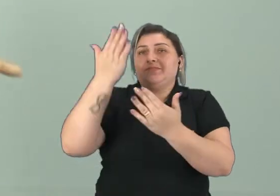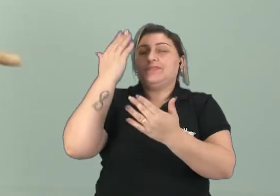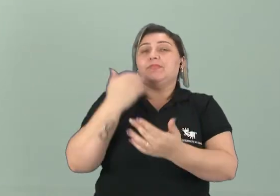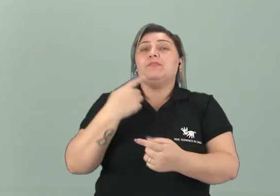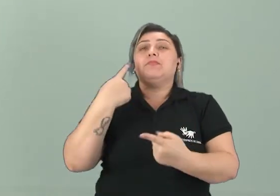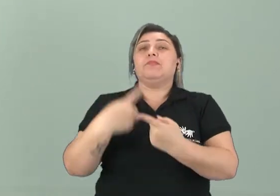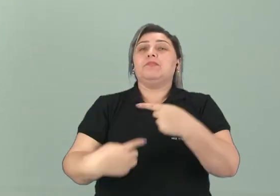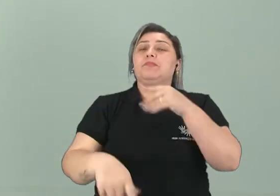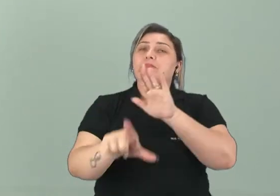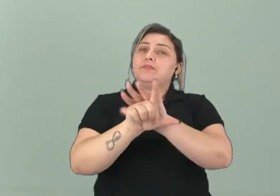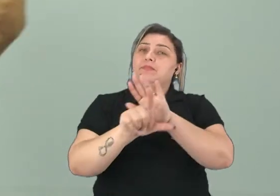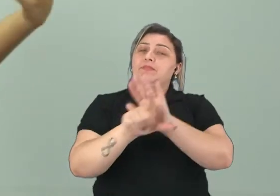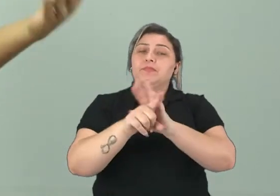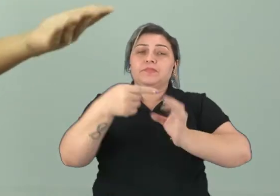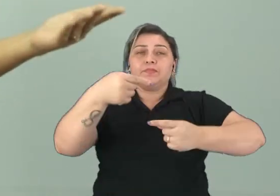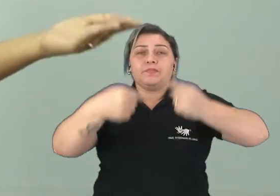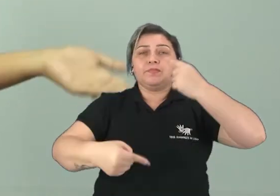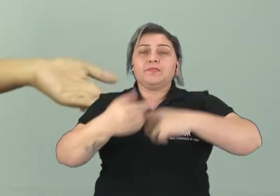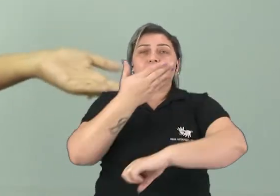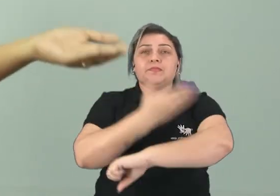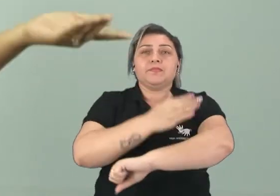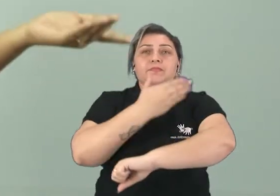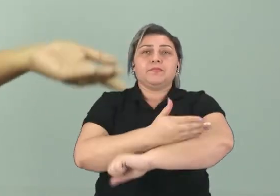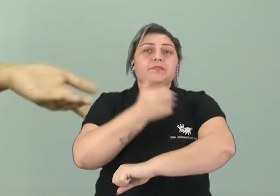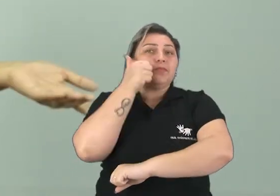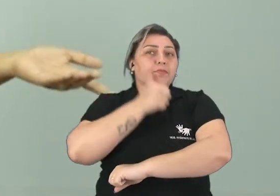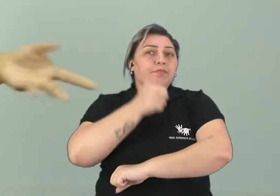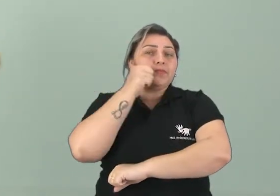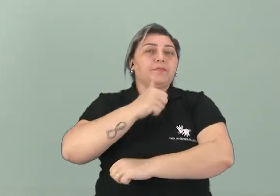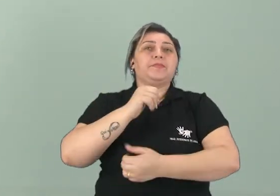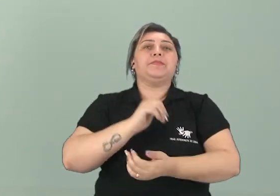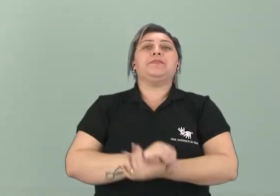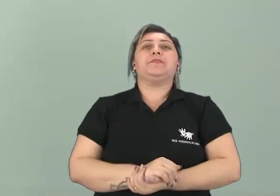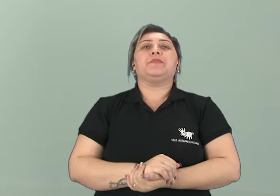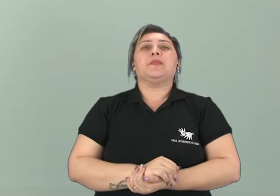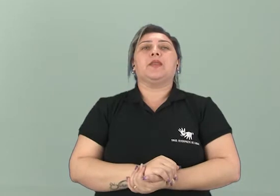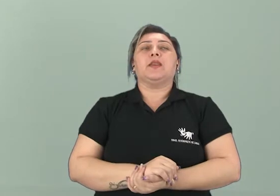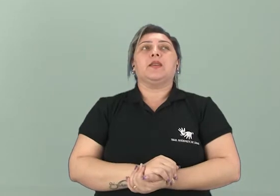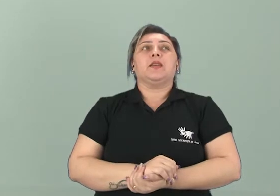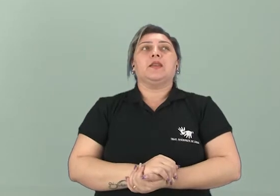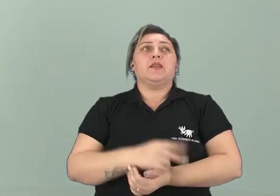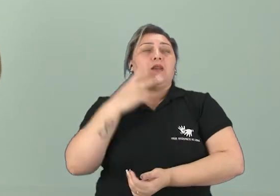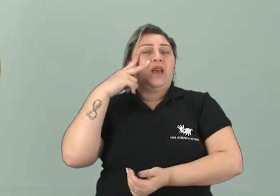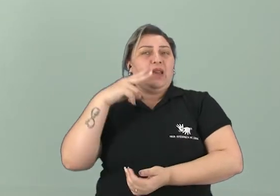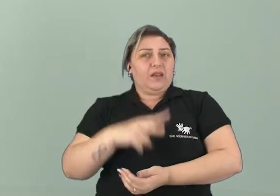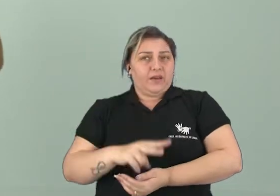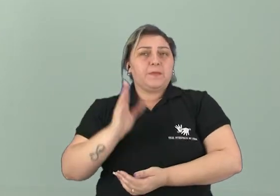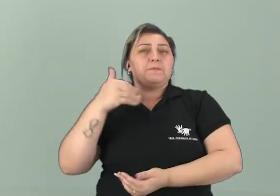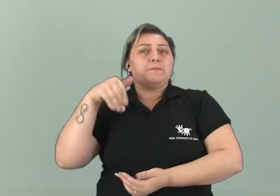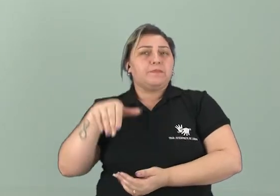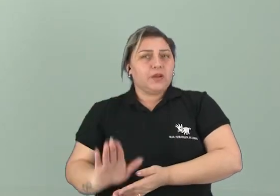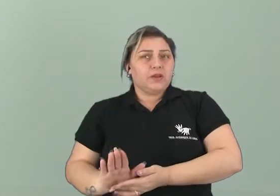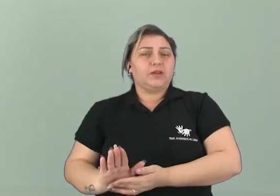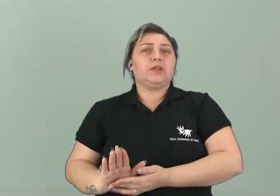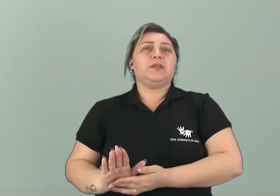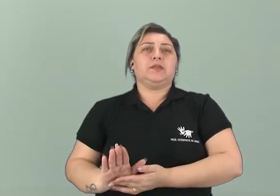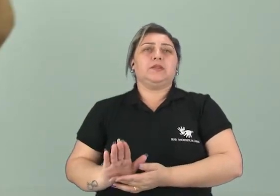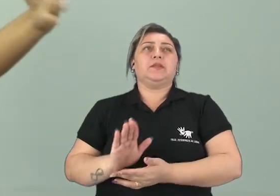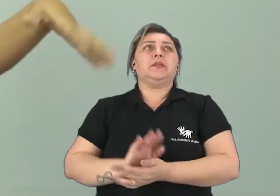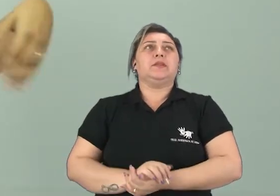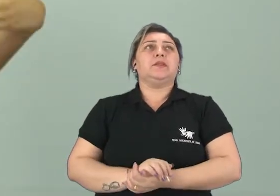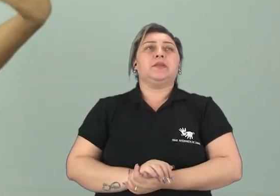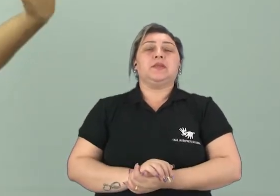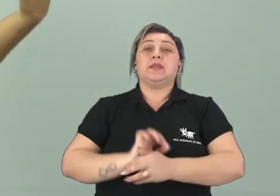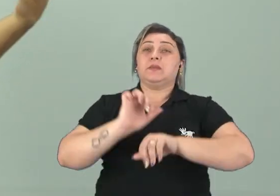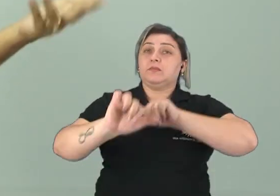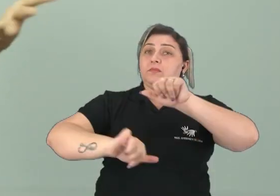essa lei que proibia a prática esportiva por mulheres. Então, a gente vai ver um pouco mais sobre